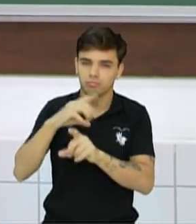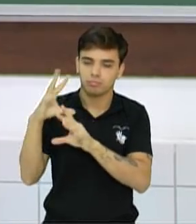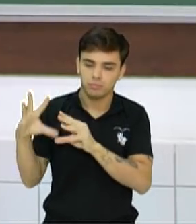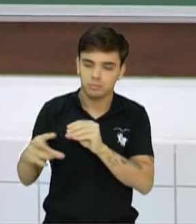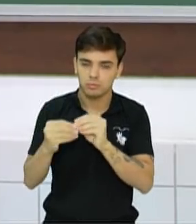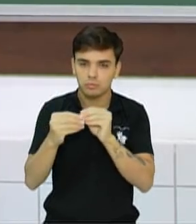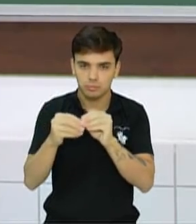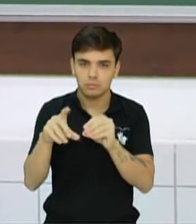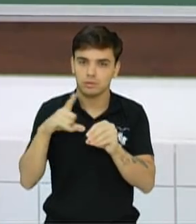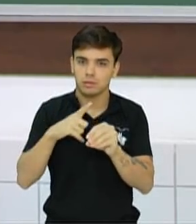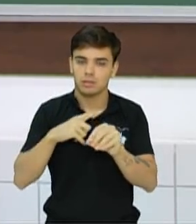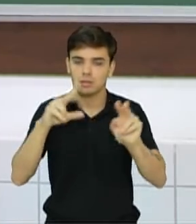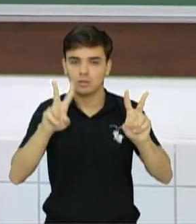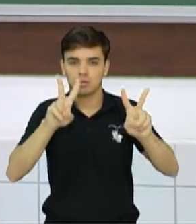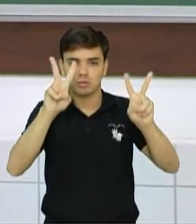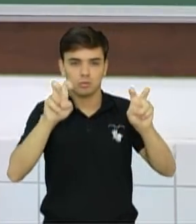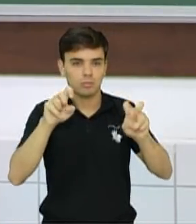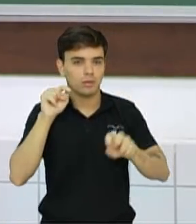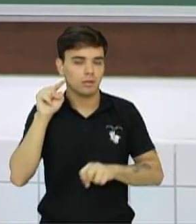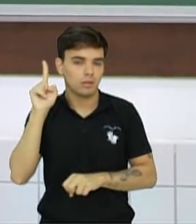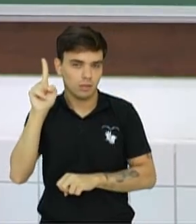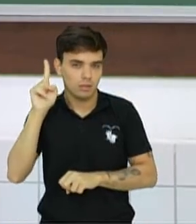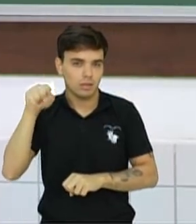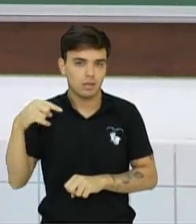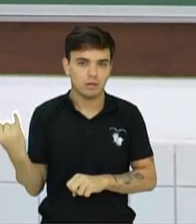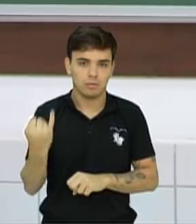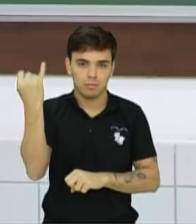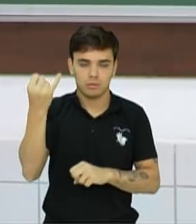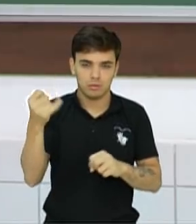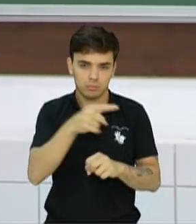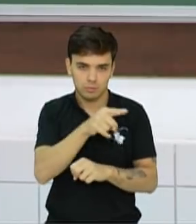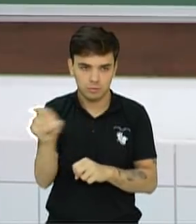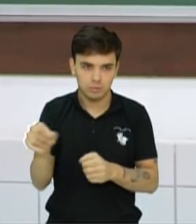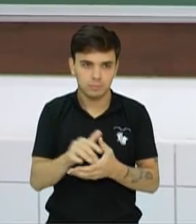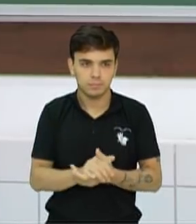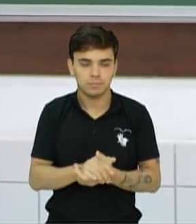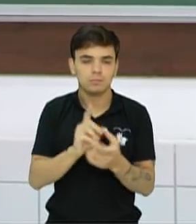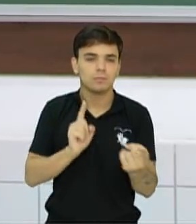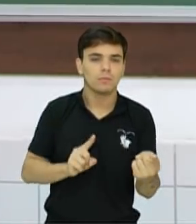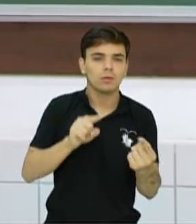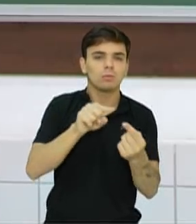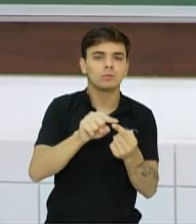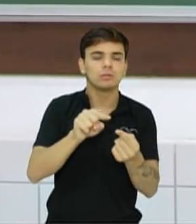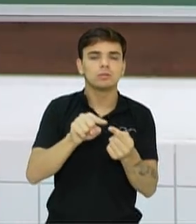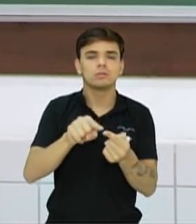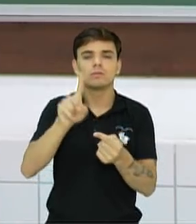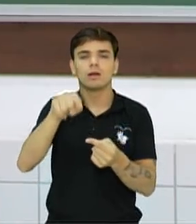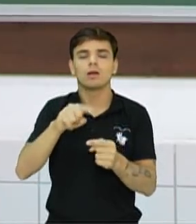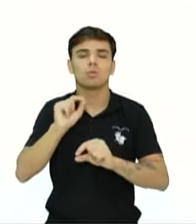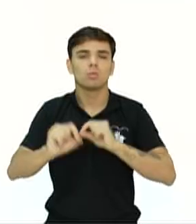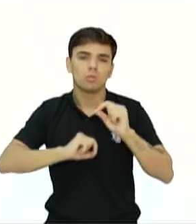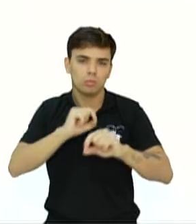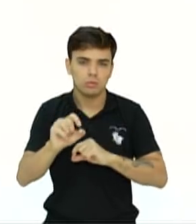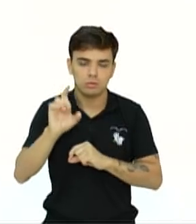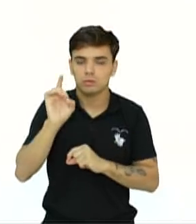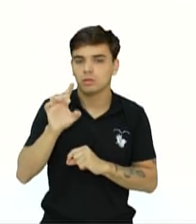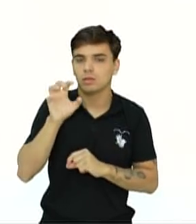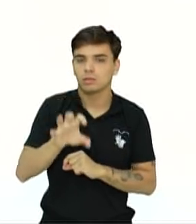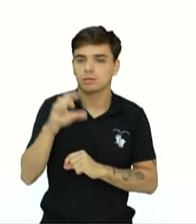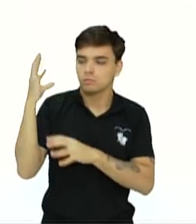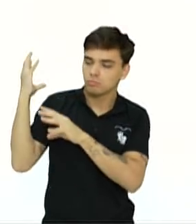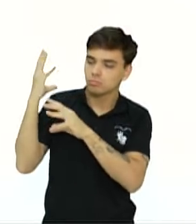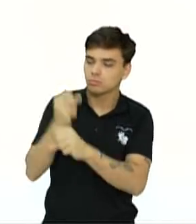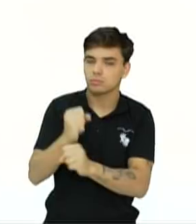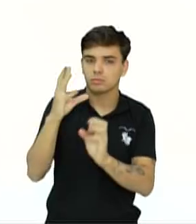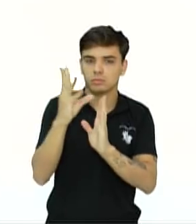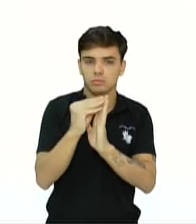assunto, tá bom? Que acho que vai ser bem importante para vocês. Então, o nosso objetivo é justamente esse, retomar os